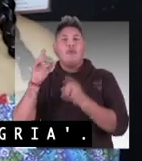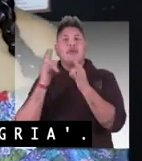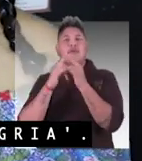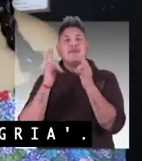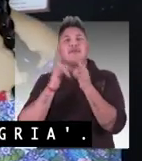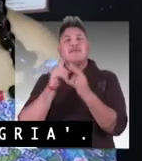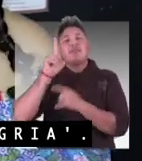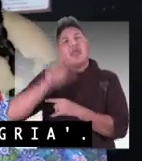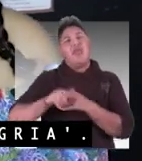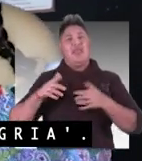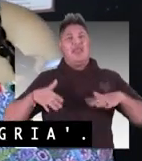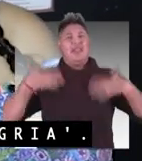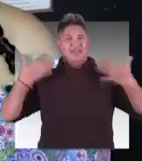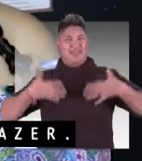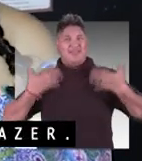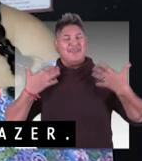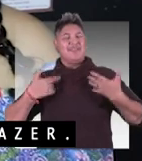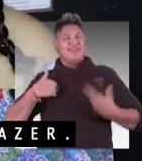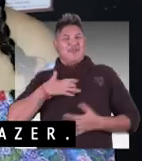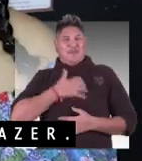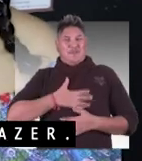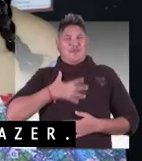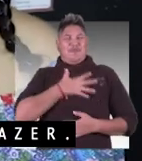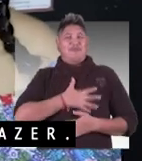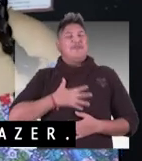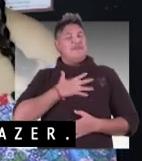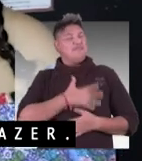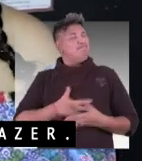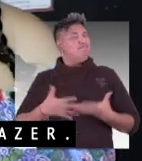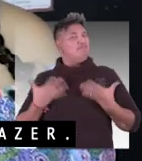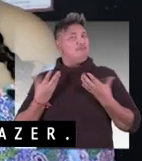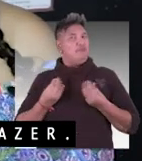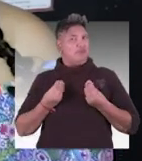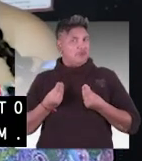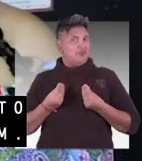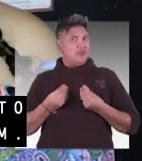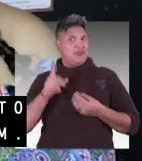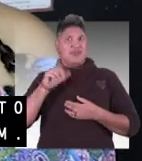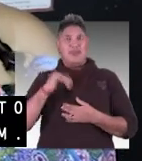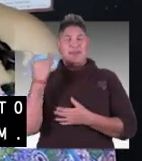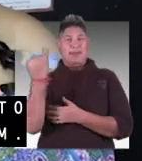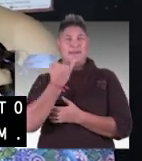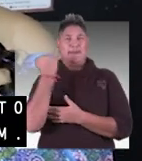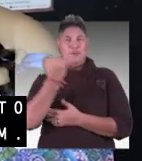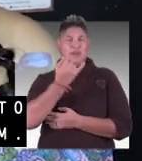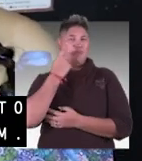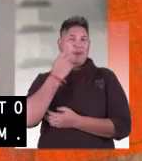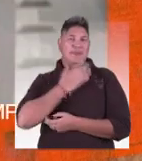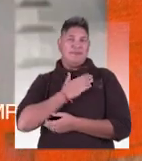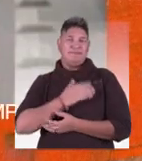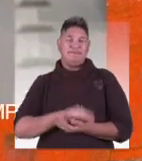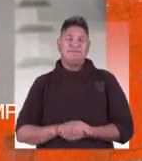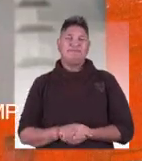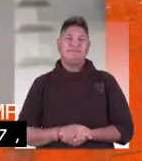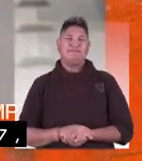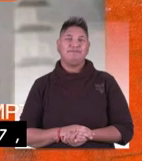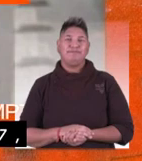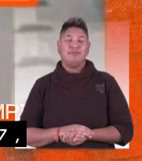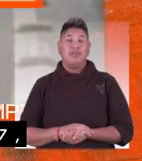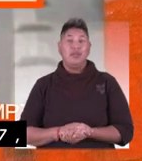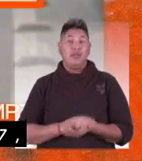A Infância é uma Alegria. Eu gostei muito de fazer. Foi uma coisa muito importante para mim.